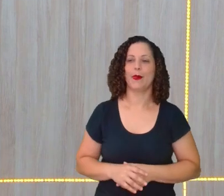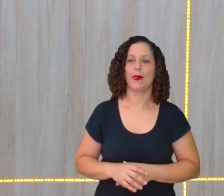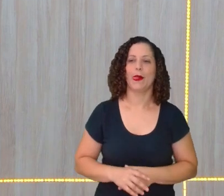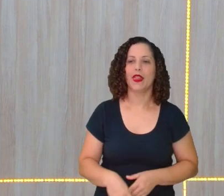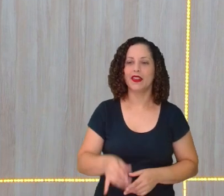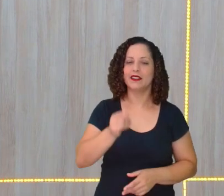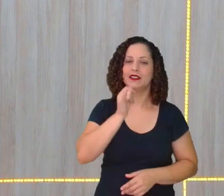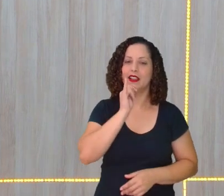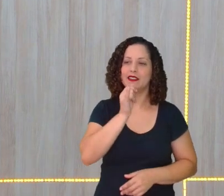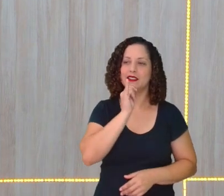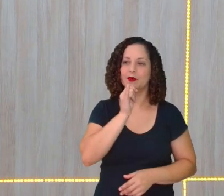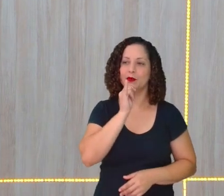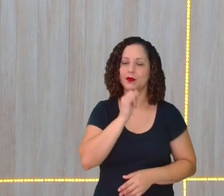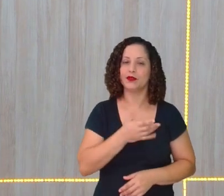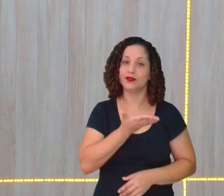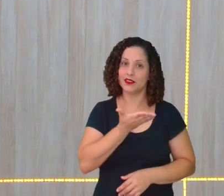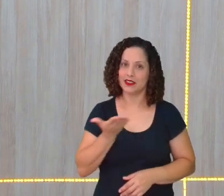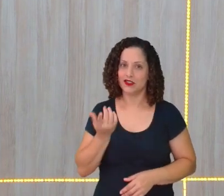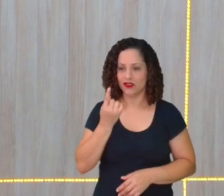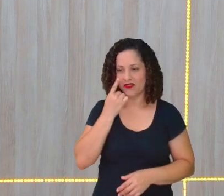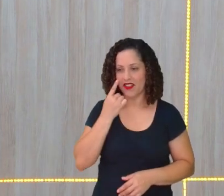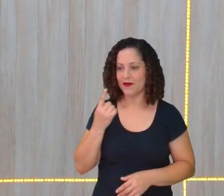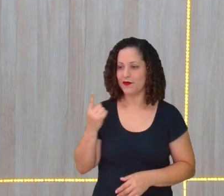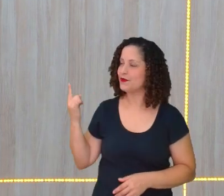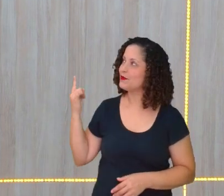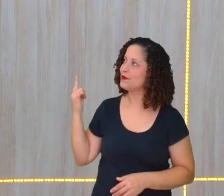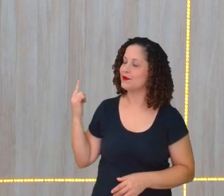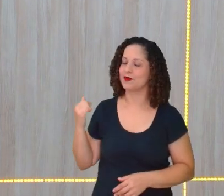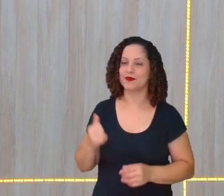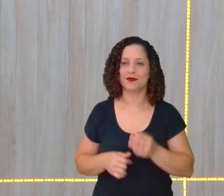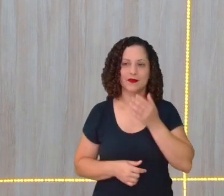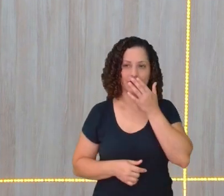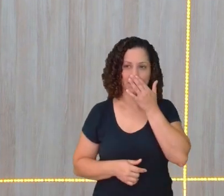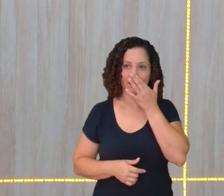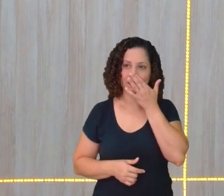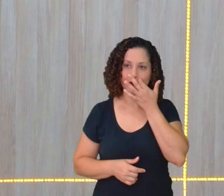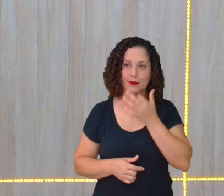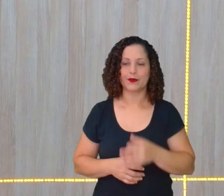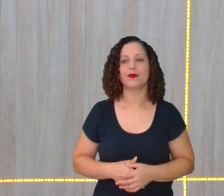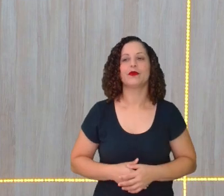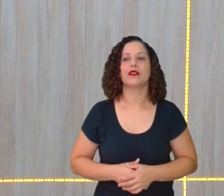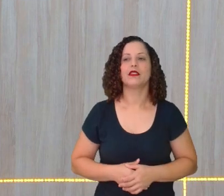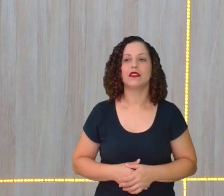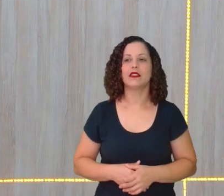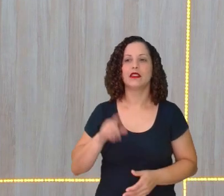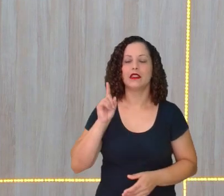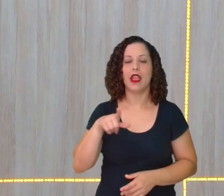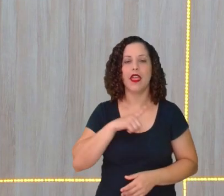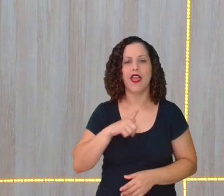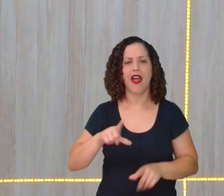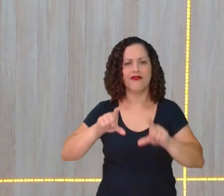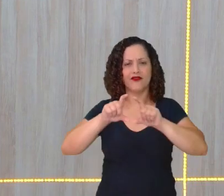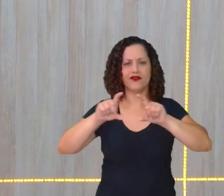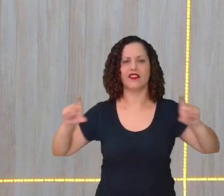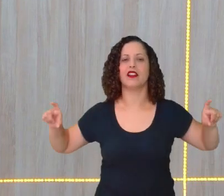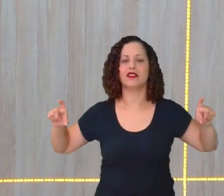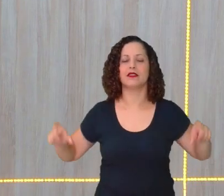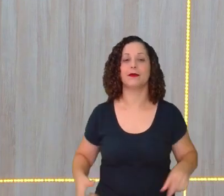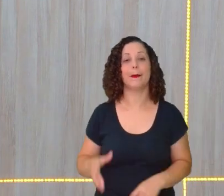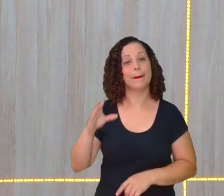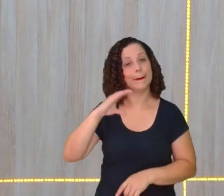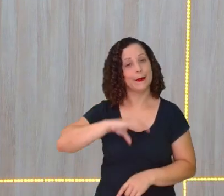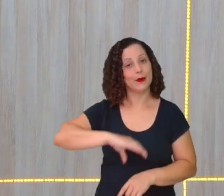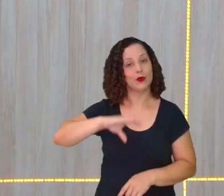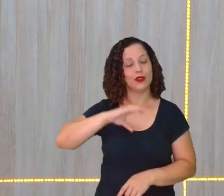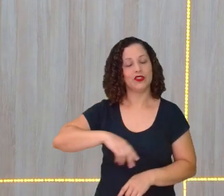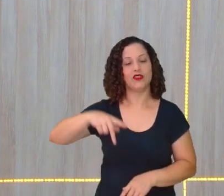o exemplo para vocês. Paula is my sister, né? Em português, eu poderia usar assim, a Paula é